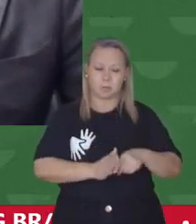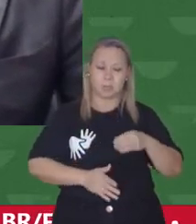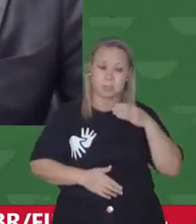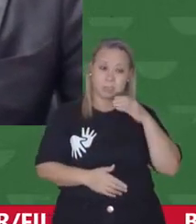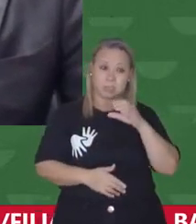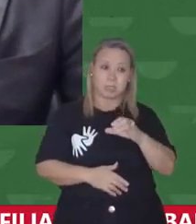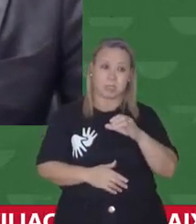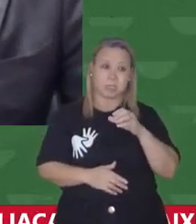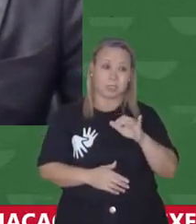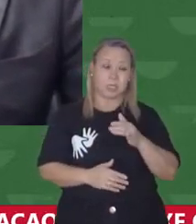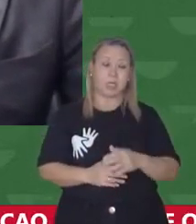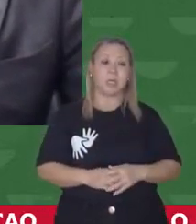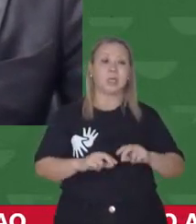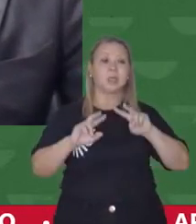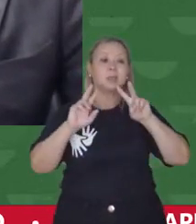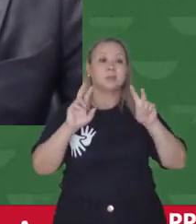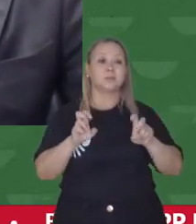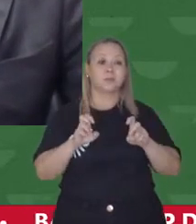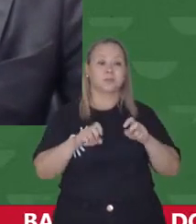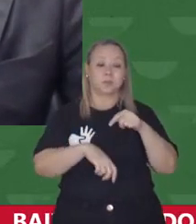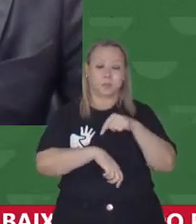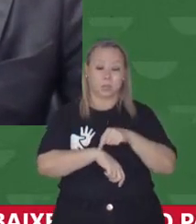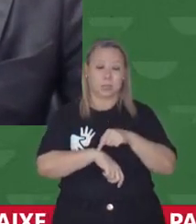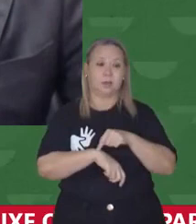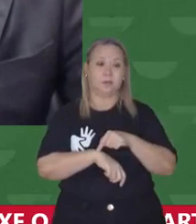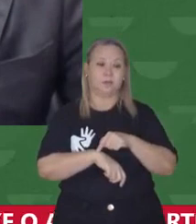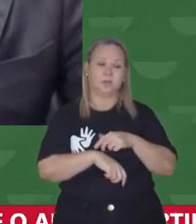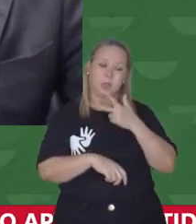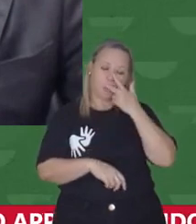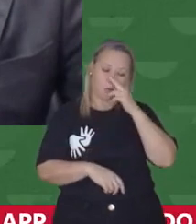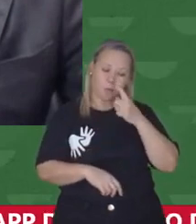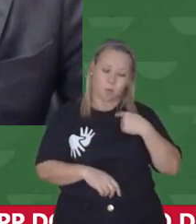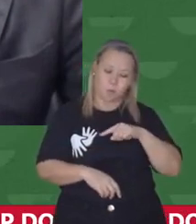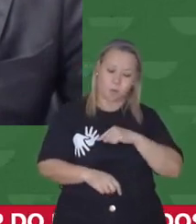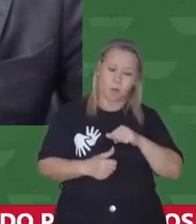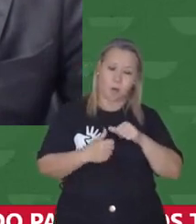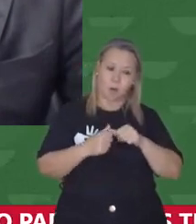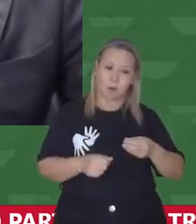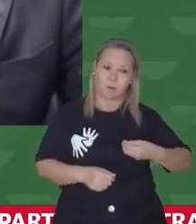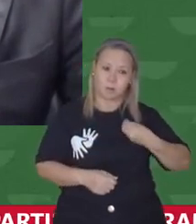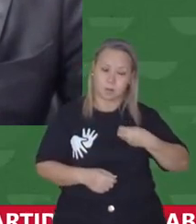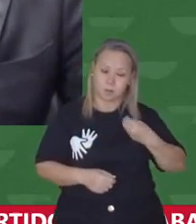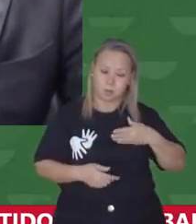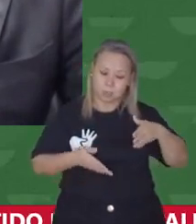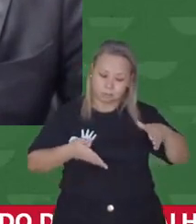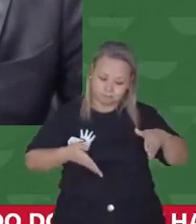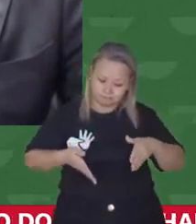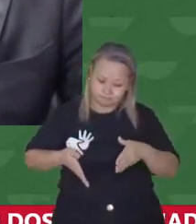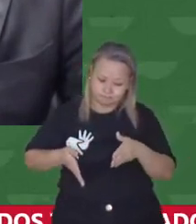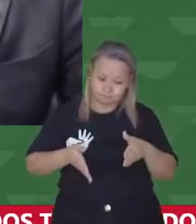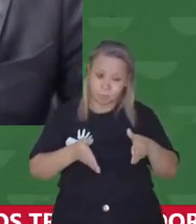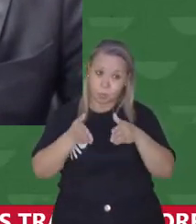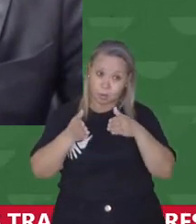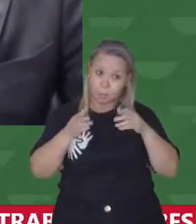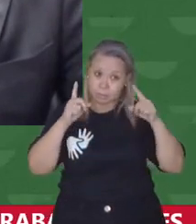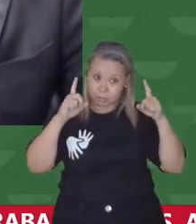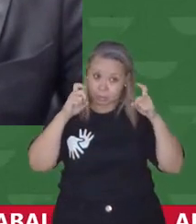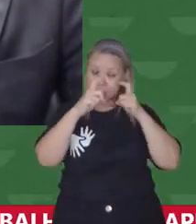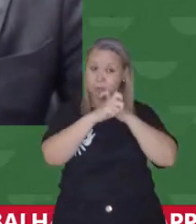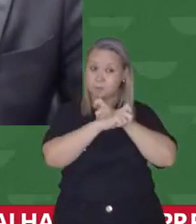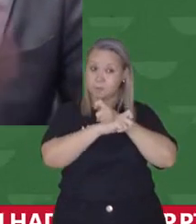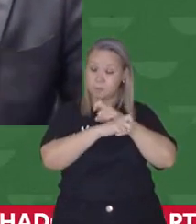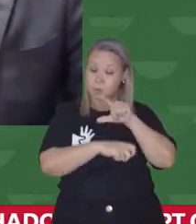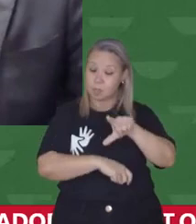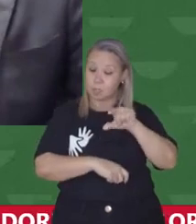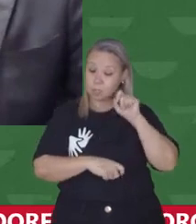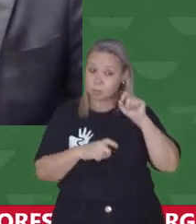ciência sobre esse tema. Então, eu acho que nós estamos num caminho que é difícil, né? Repito